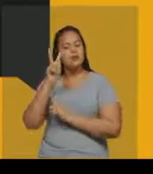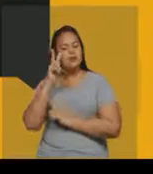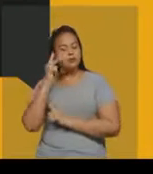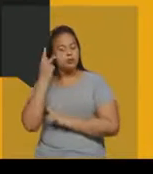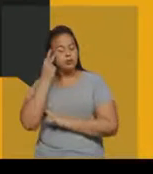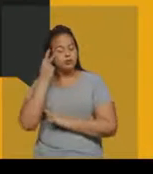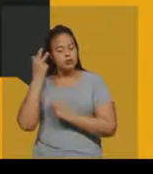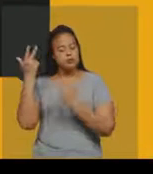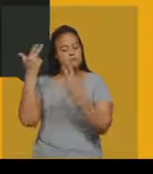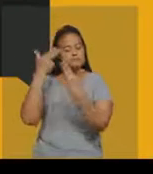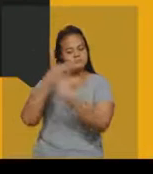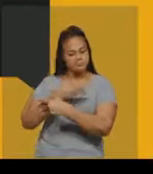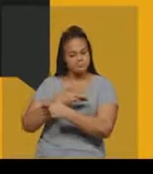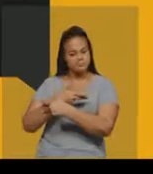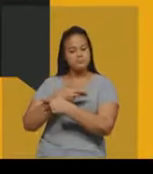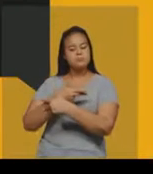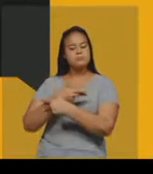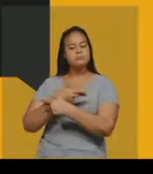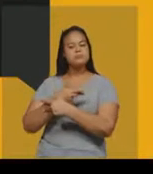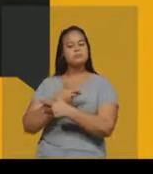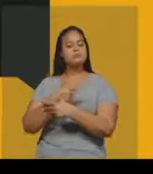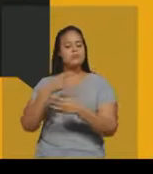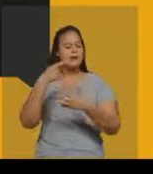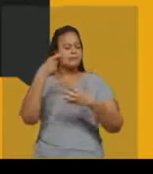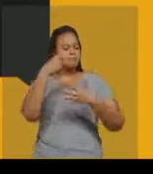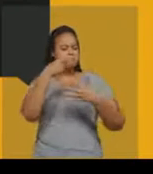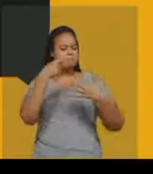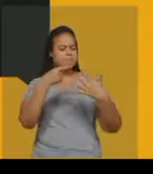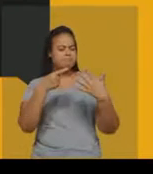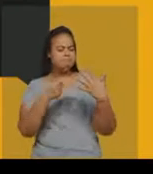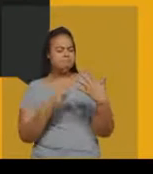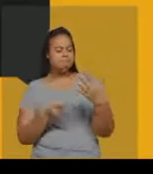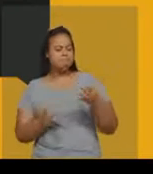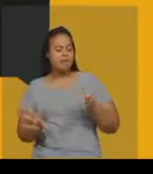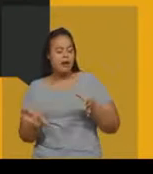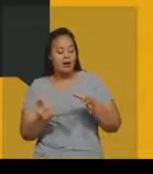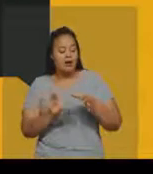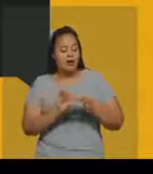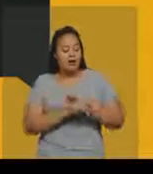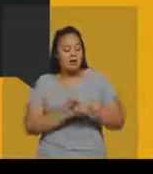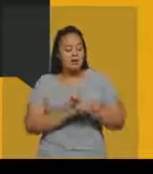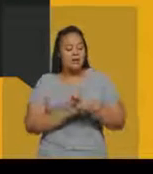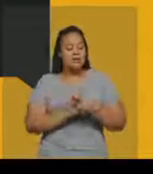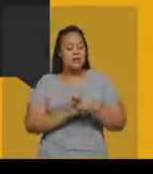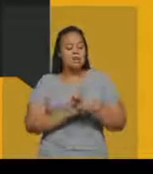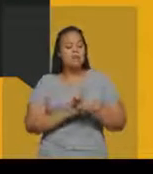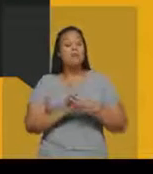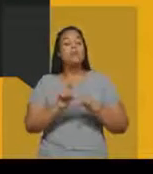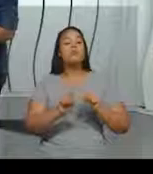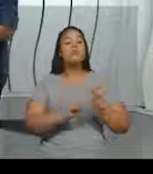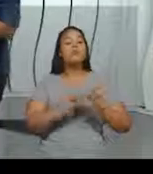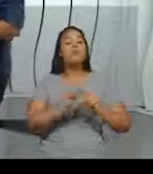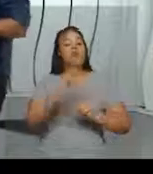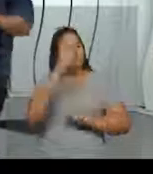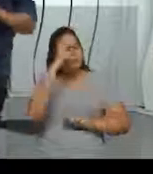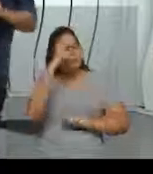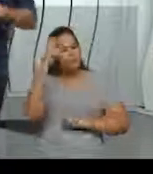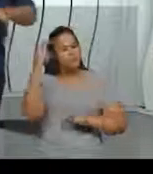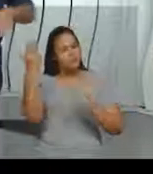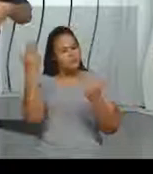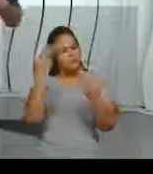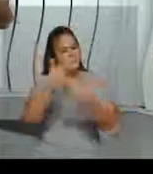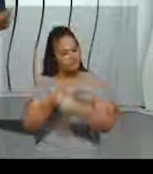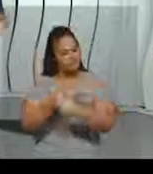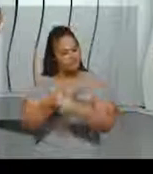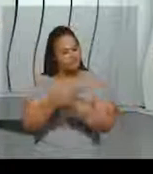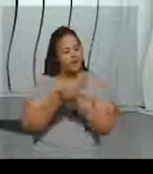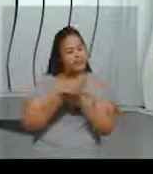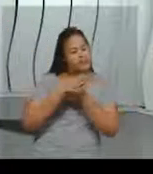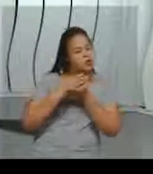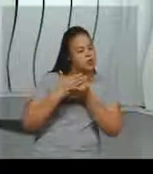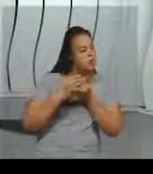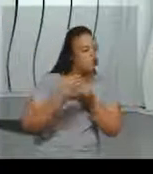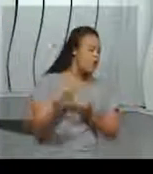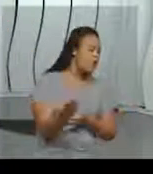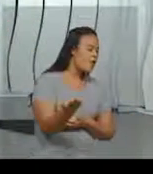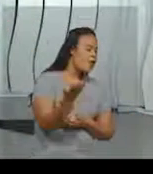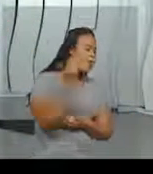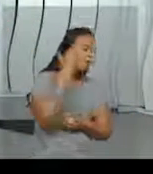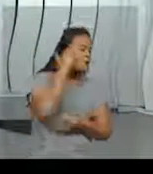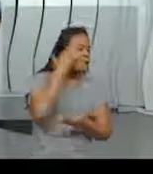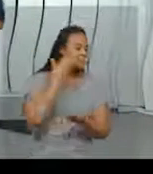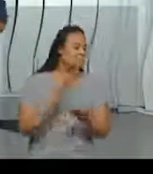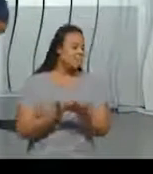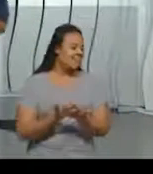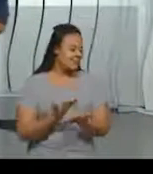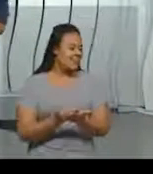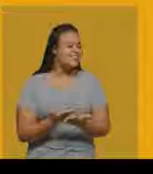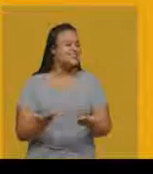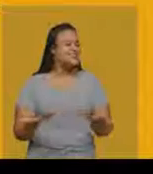do hip hop e os elementos que constituem a cultura hip hop. Vamos, então, começar os nossos estudos de